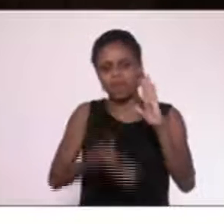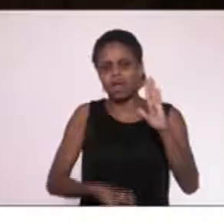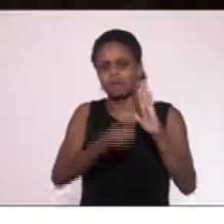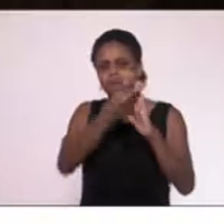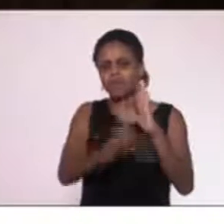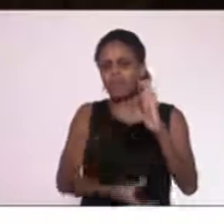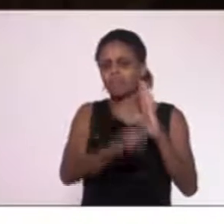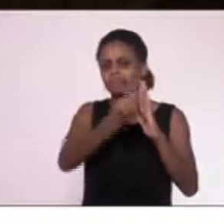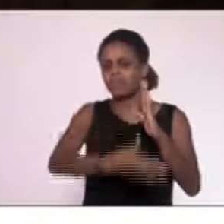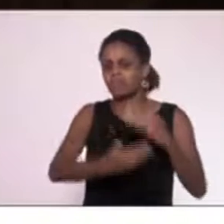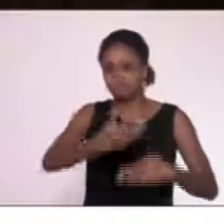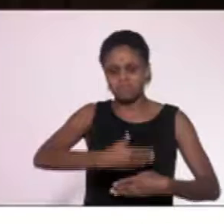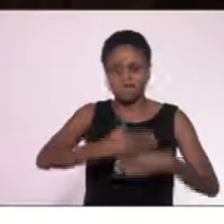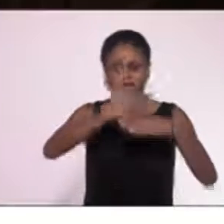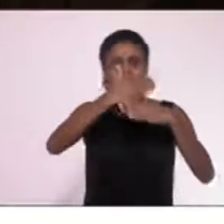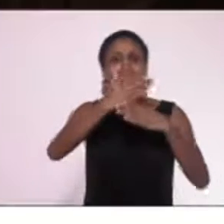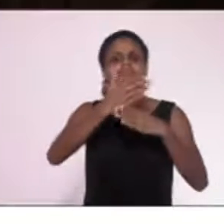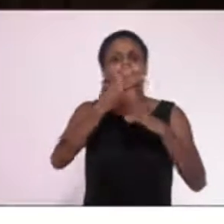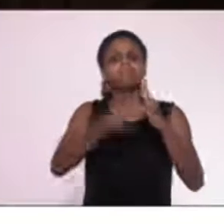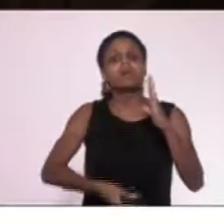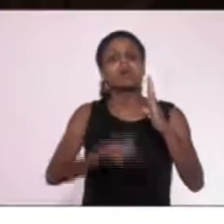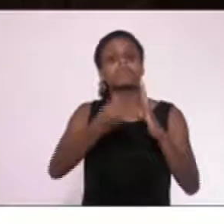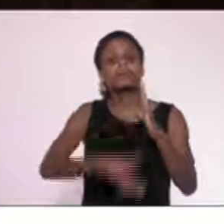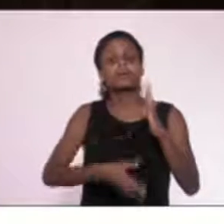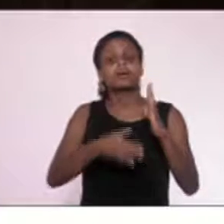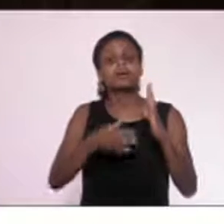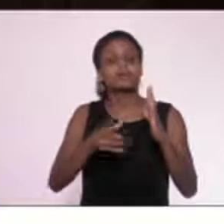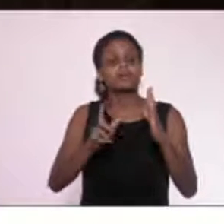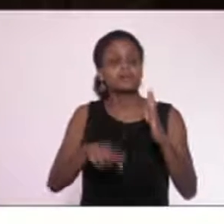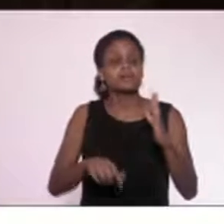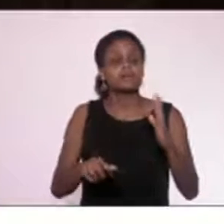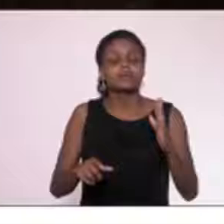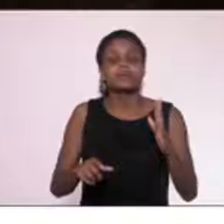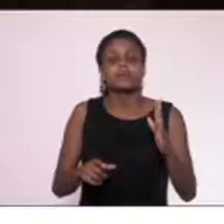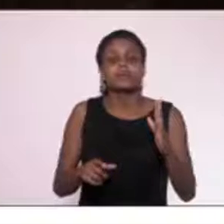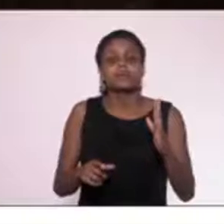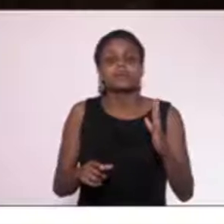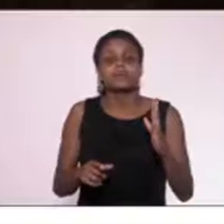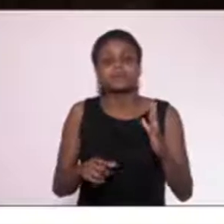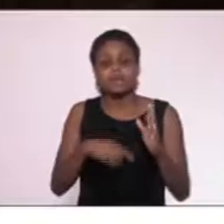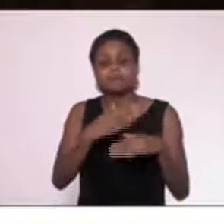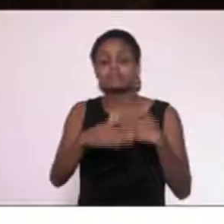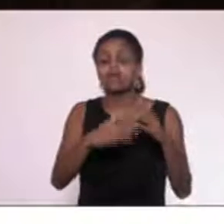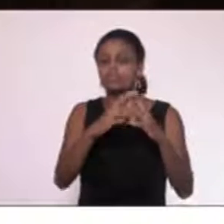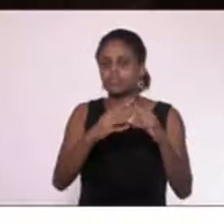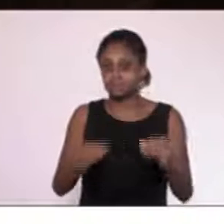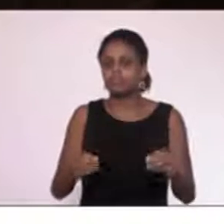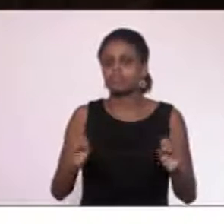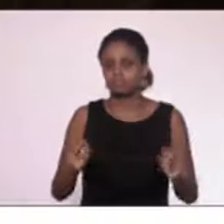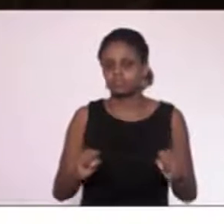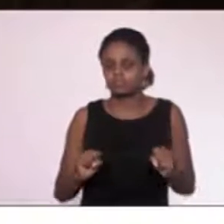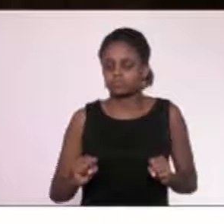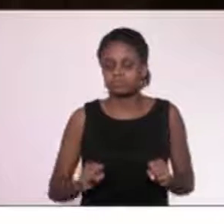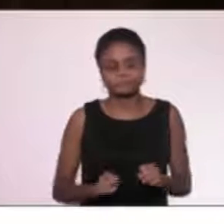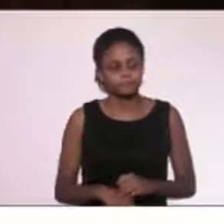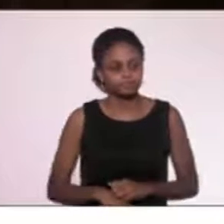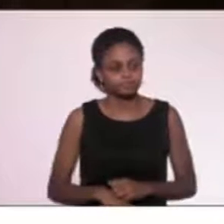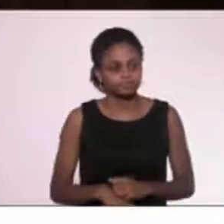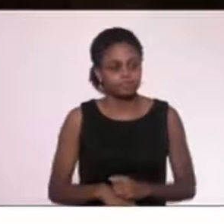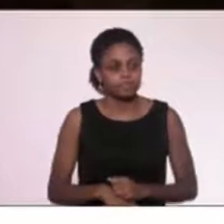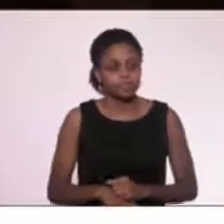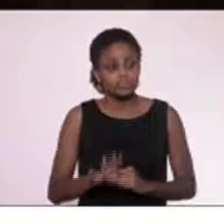a armadura e a segurança de uma viga, de um pilar ou de uma laje. E isso